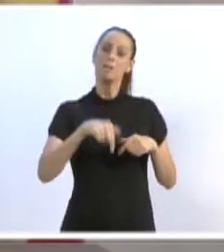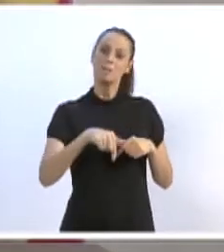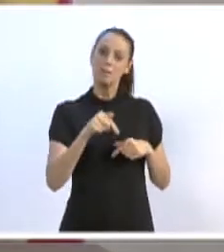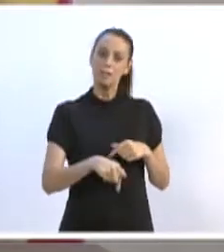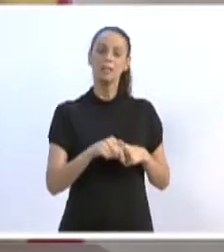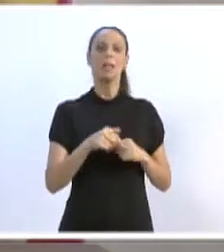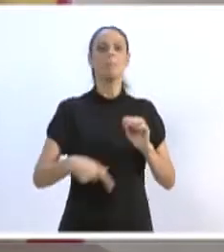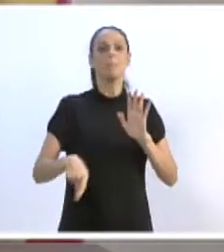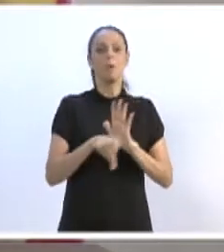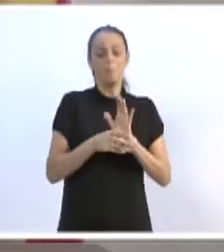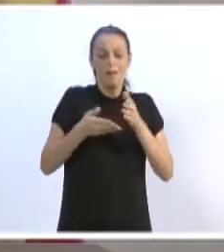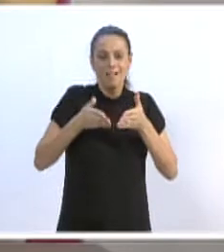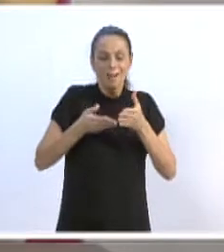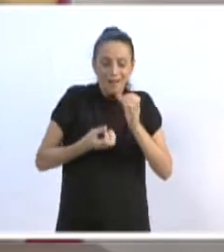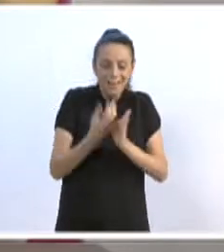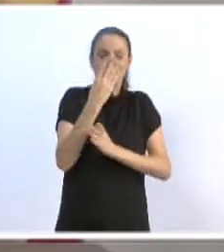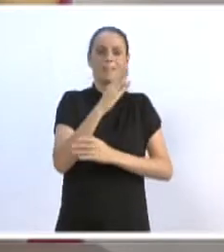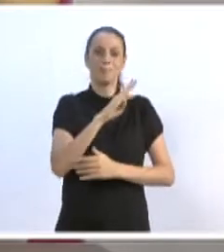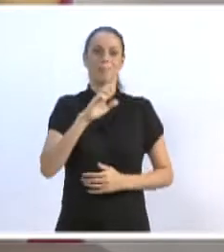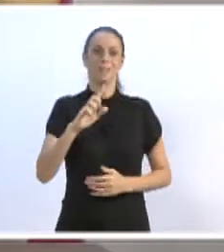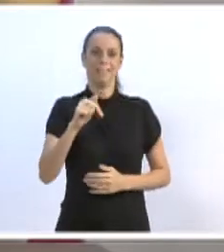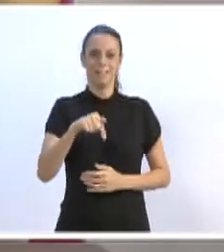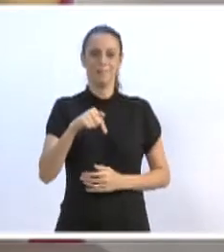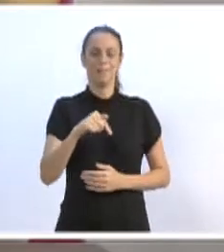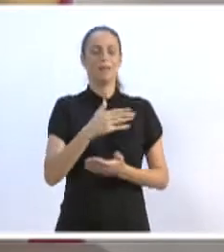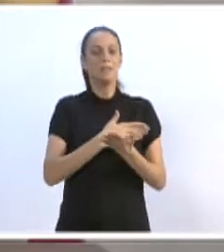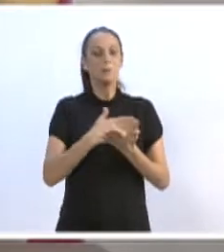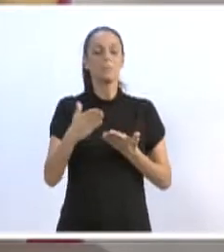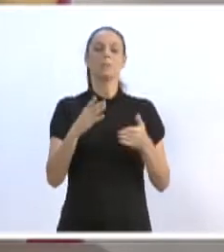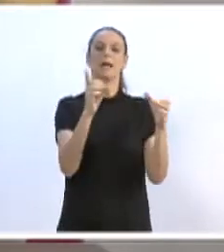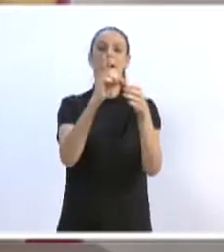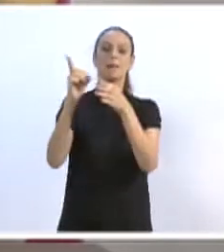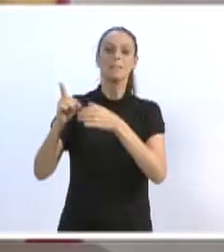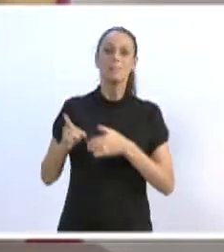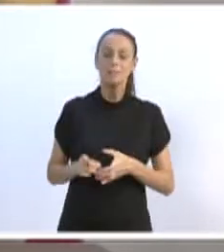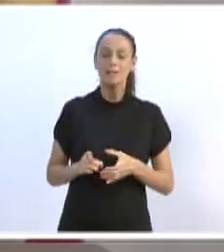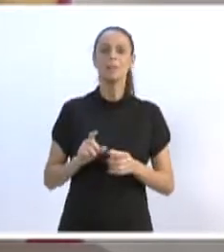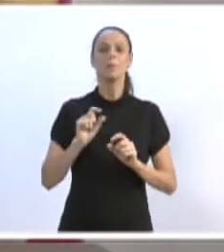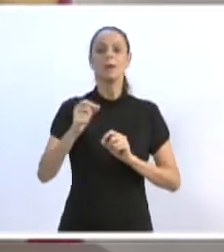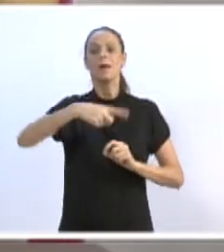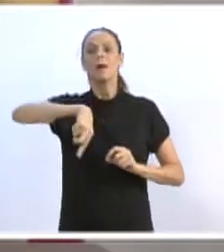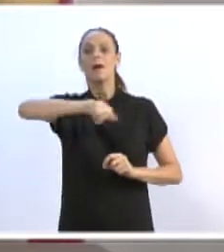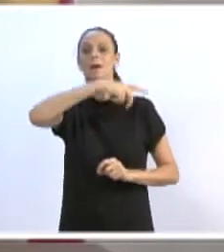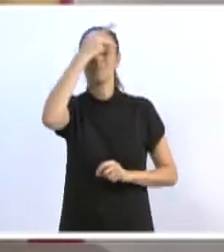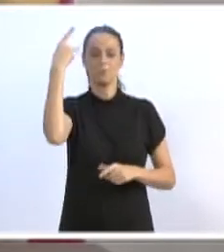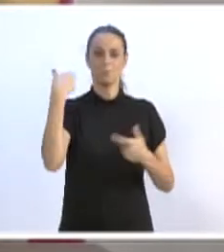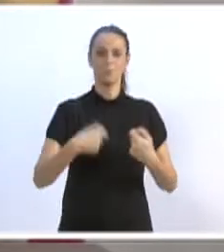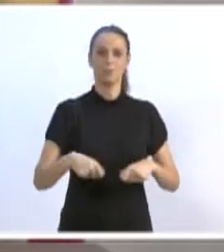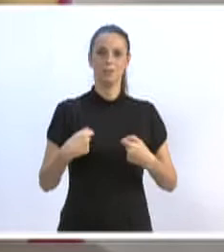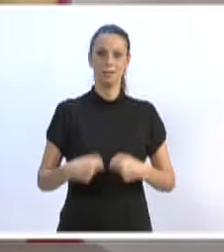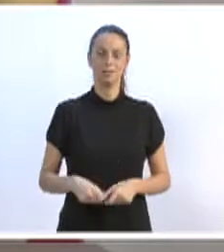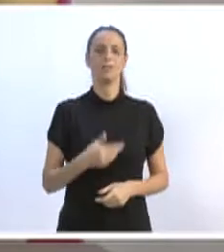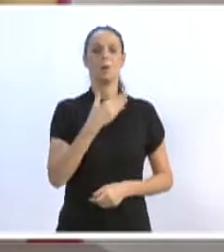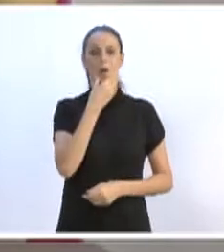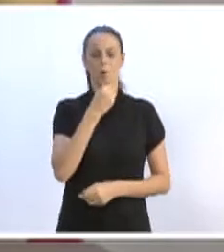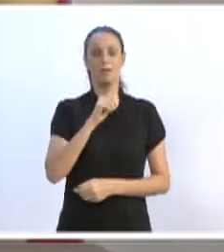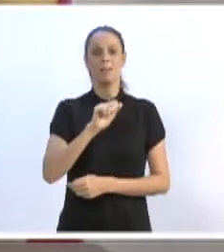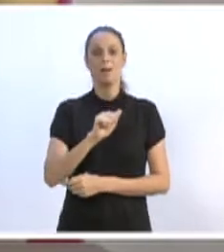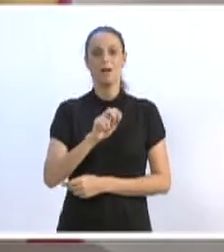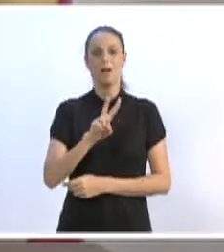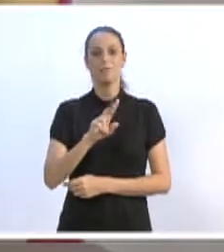seus 25 anos, e hoje eles empregam aproximadamente 600 pessoas. Muito forte aqui em Blumenau, tem atuação em